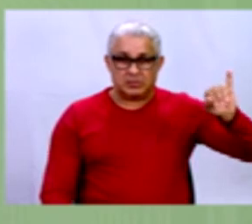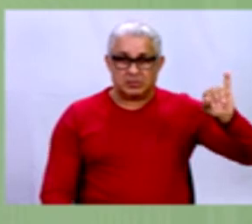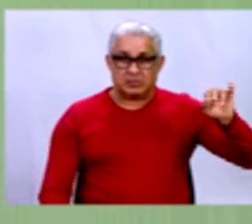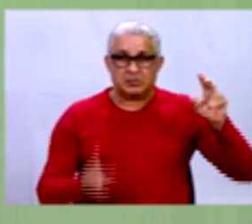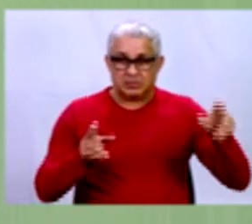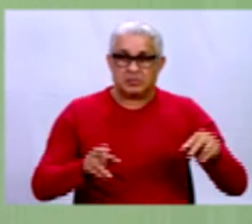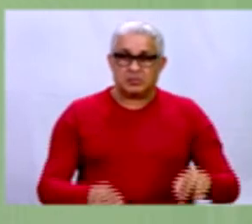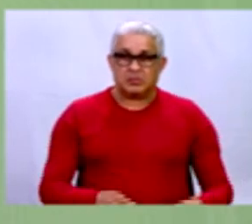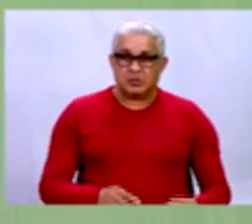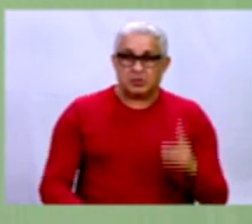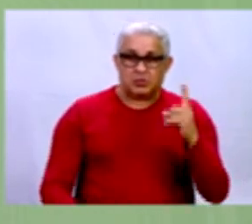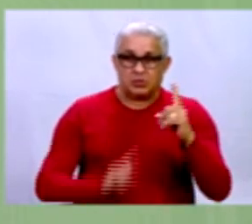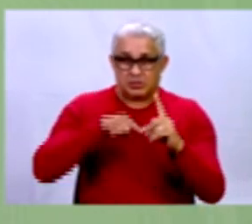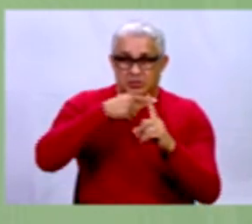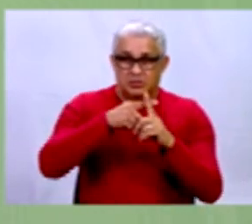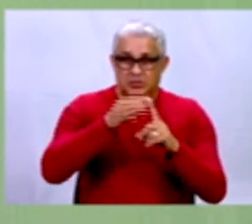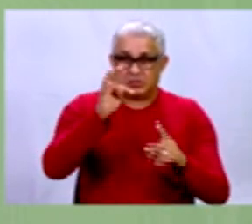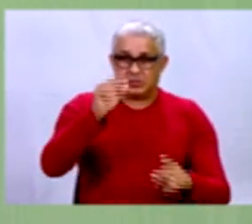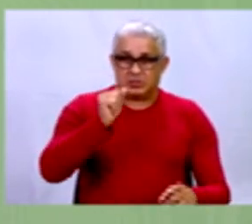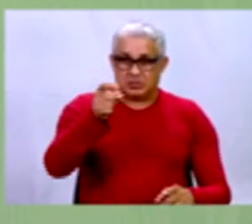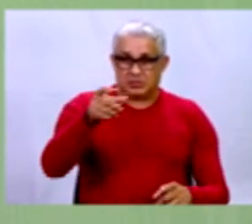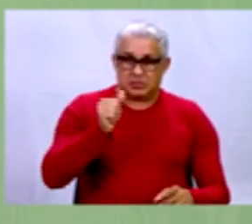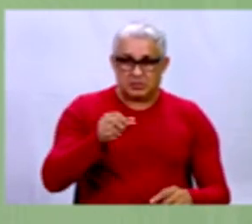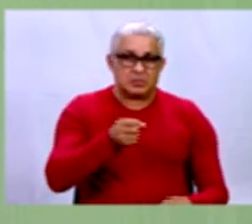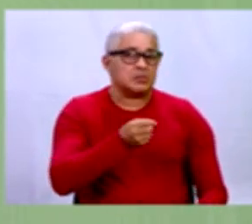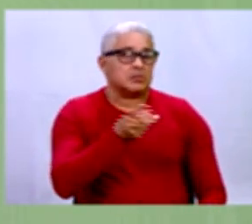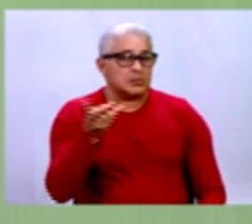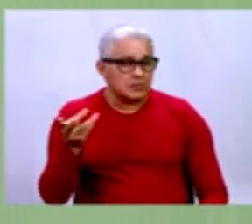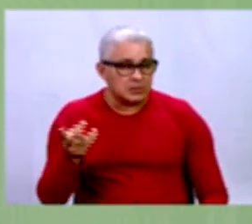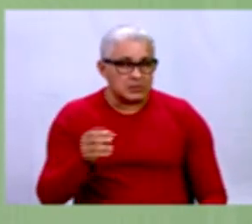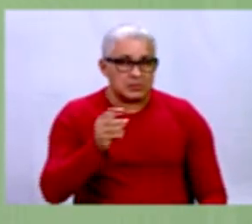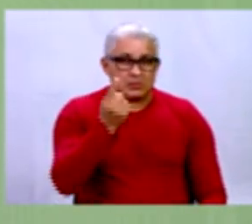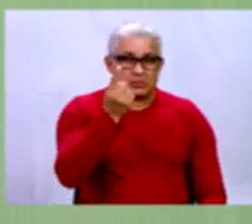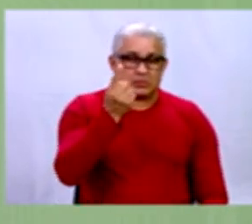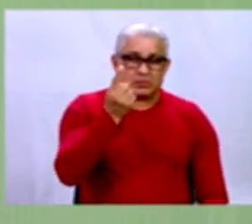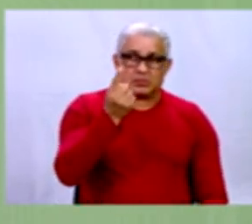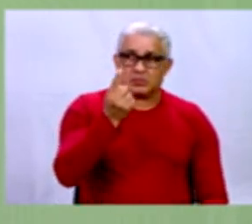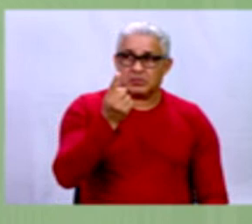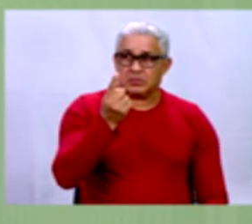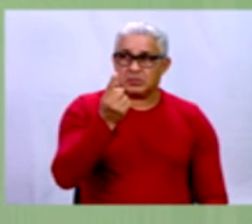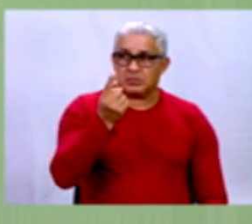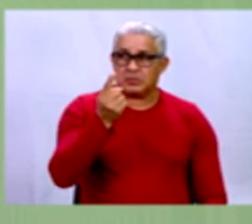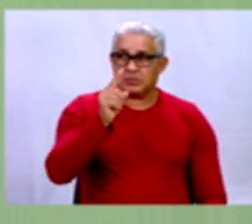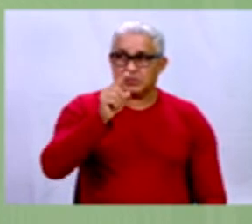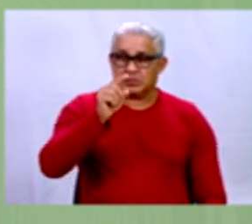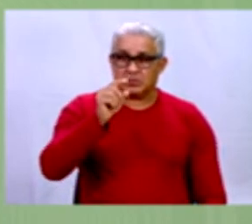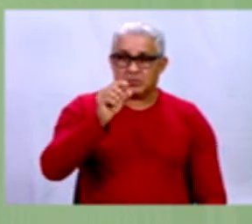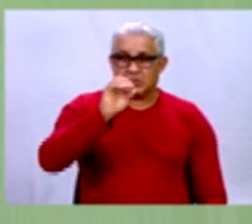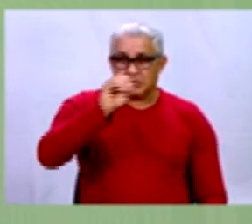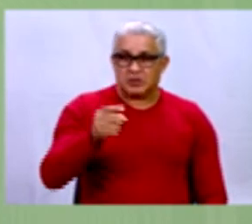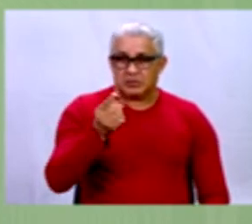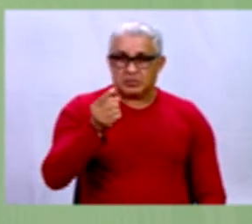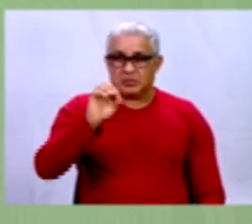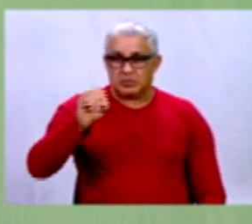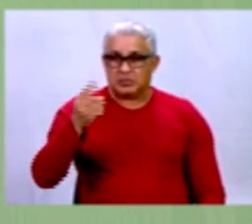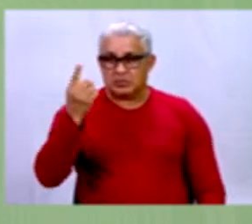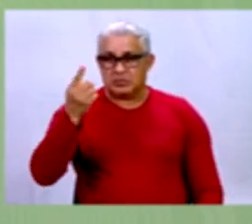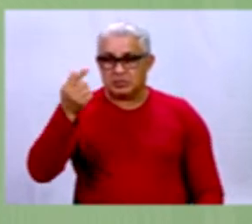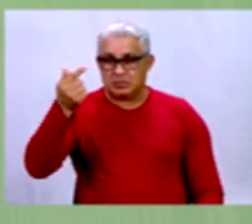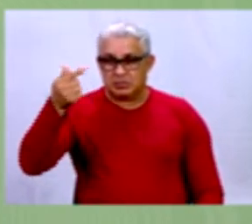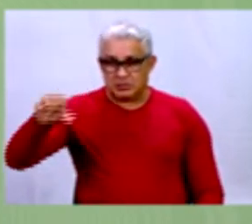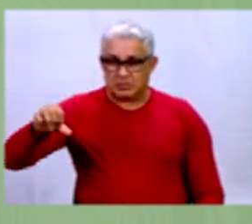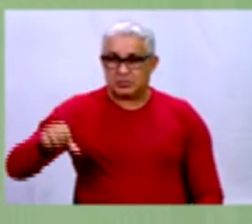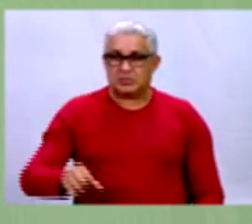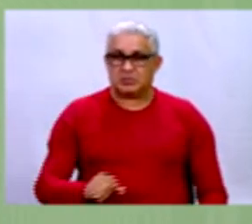tempo. Quanto que é a minha taxa? 1 mais 0,0179 elevado ao tempo, que é 6, menos